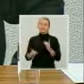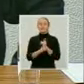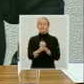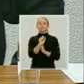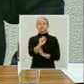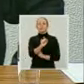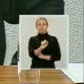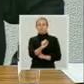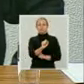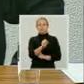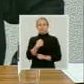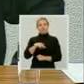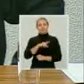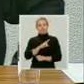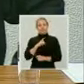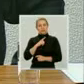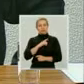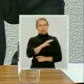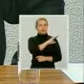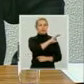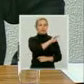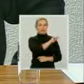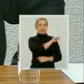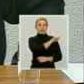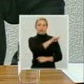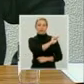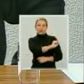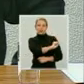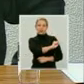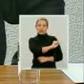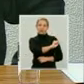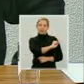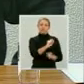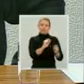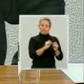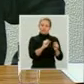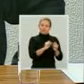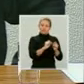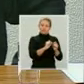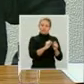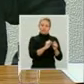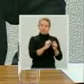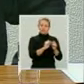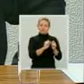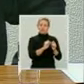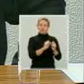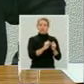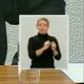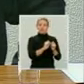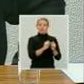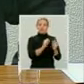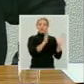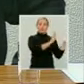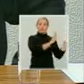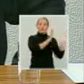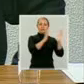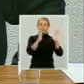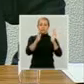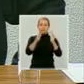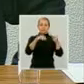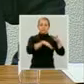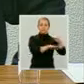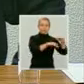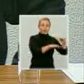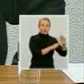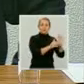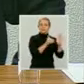nós temos CAPES que chegam a pedir às editoras os arquivos daquilo que já foi